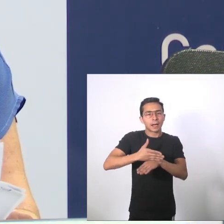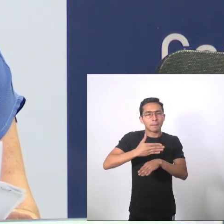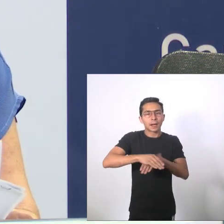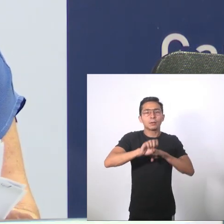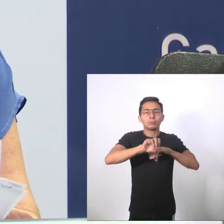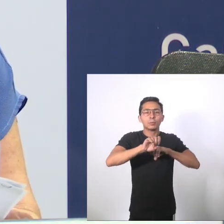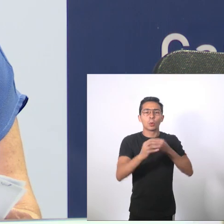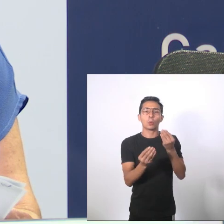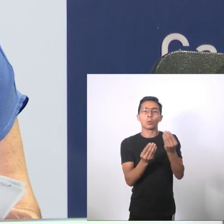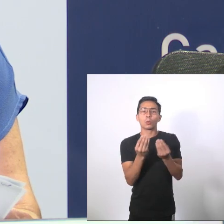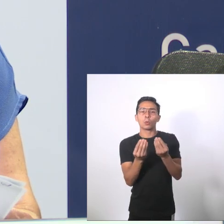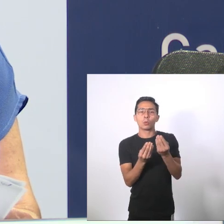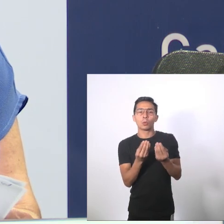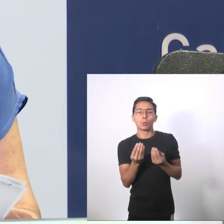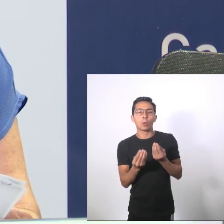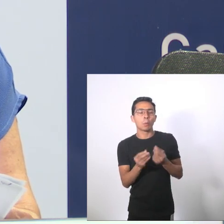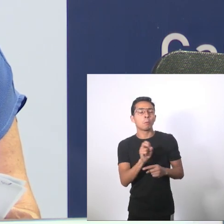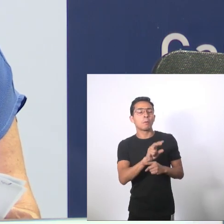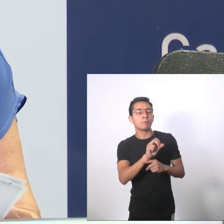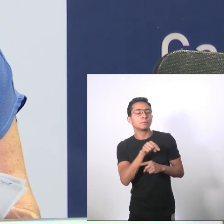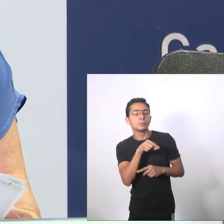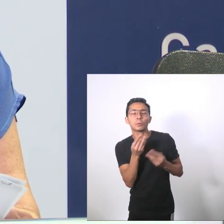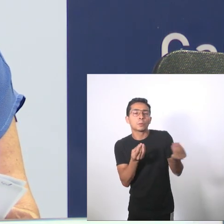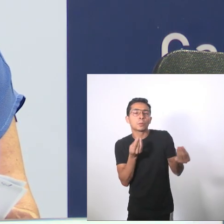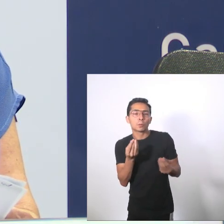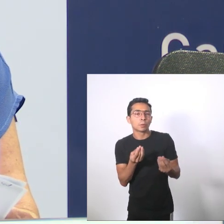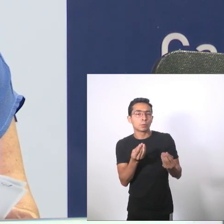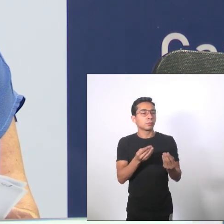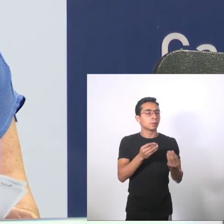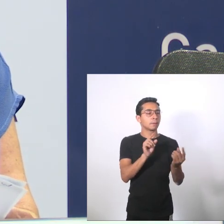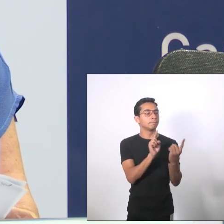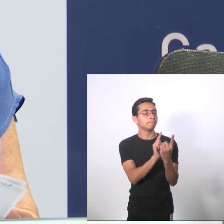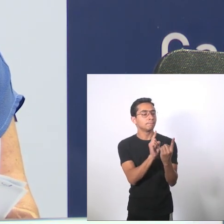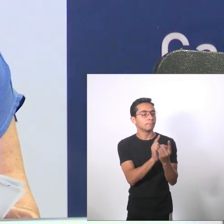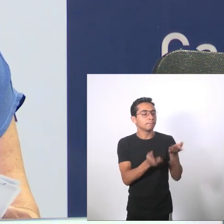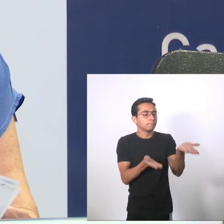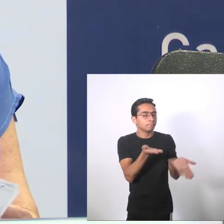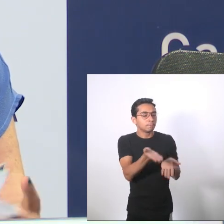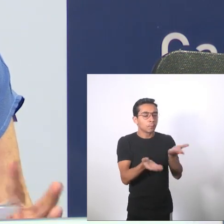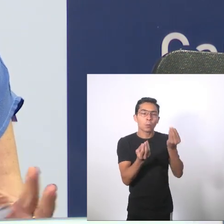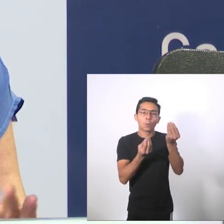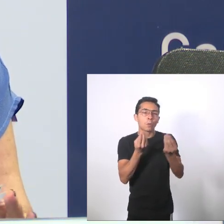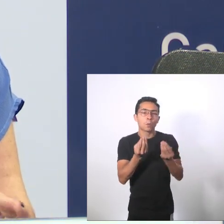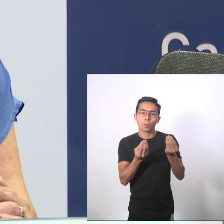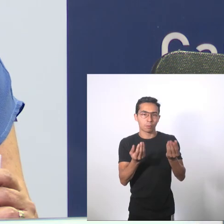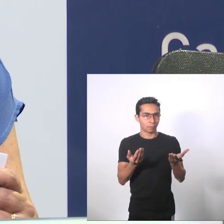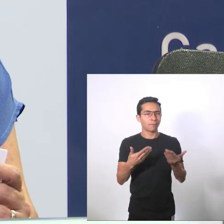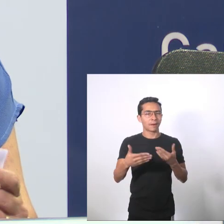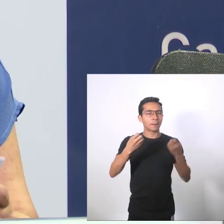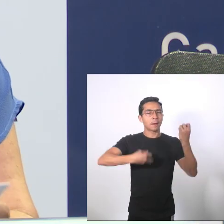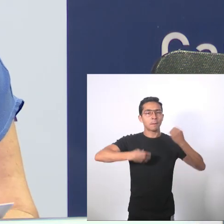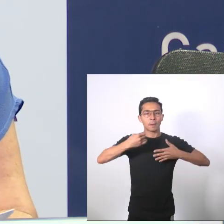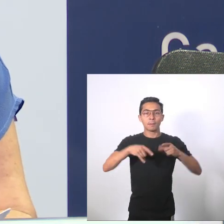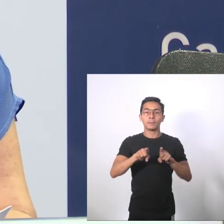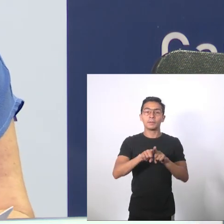manejo clínico e como a cidade vem fazendo o enfrentamento a esse novo desafio.